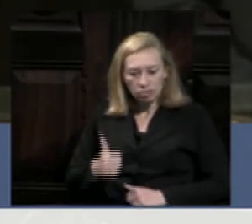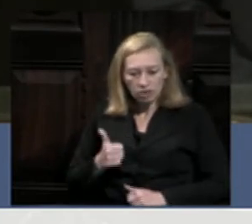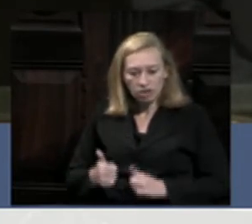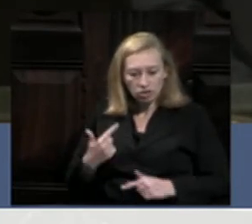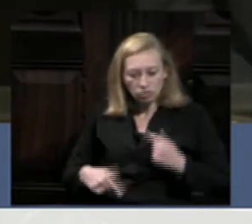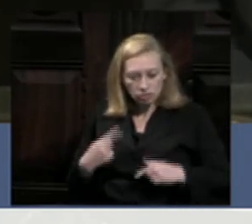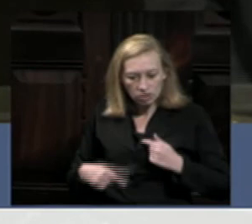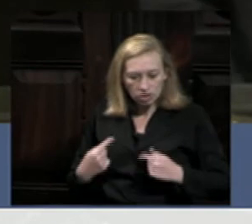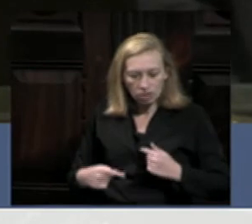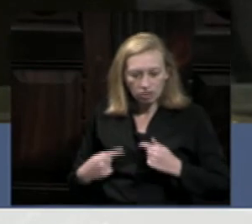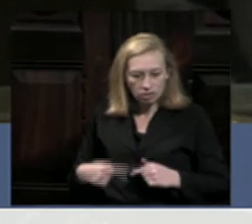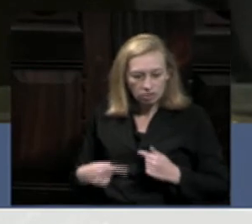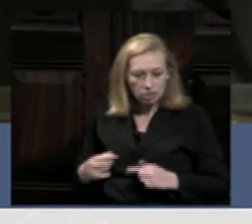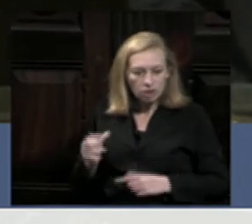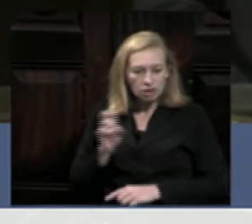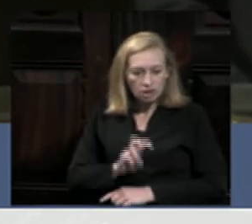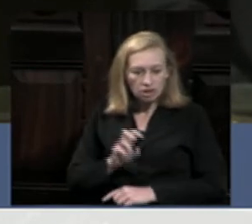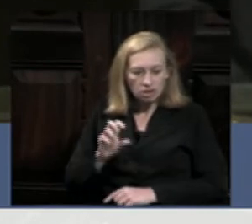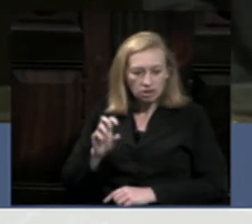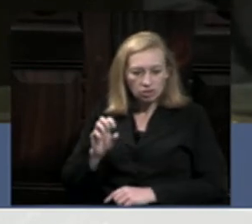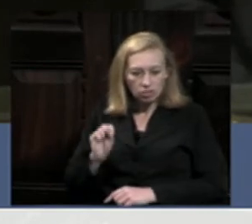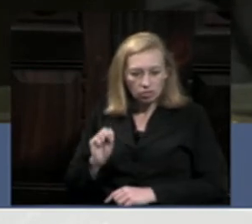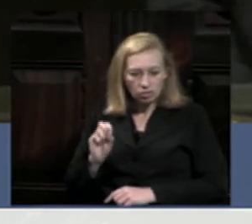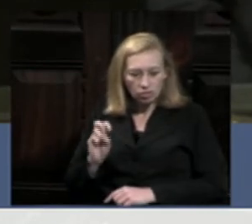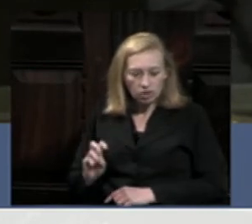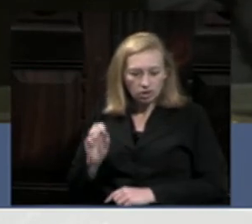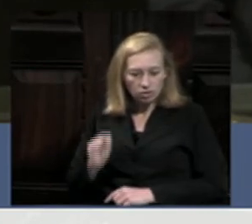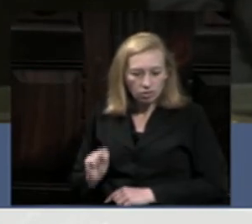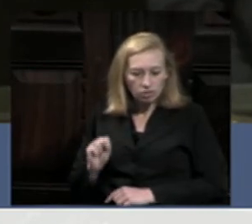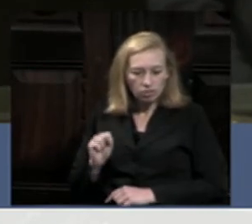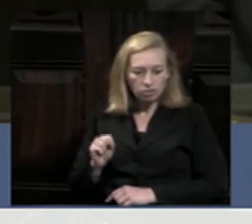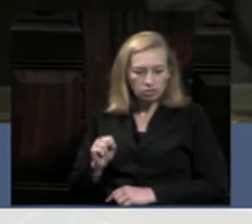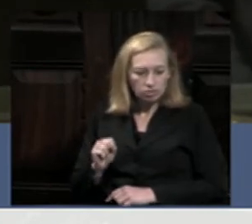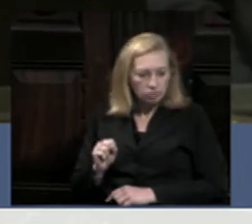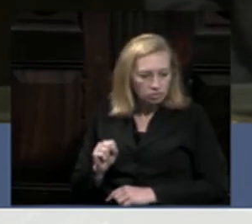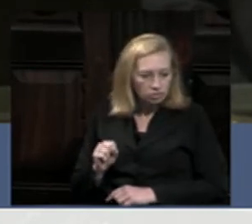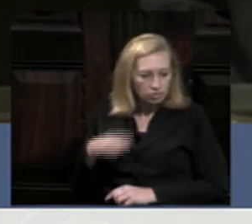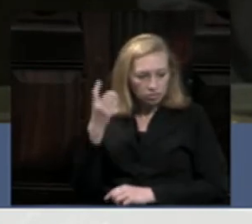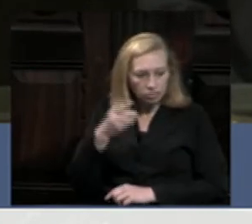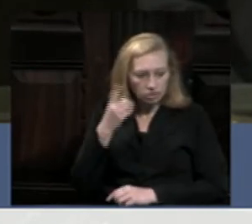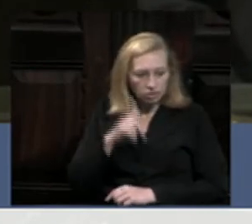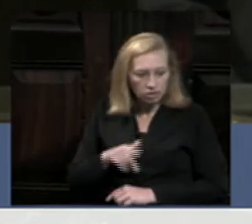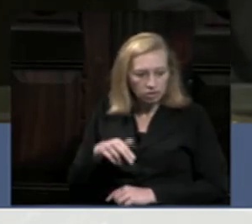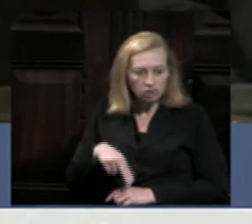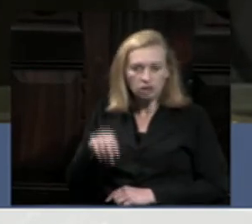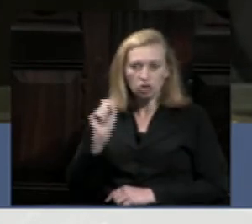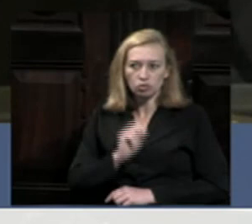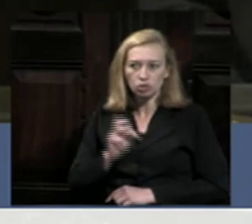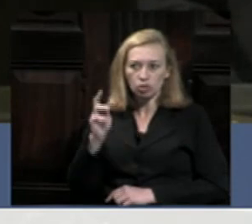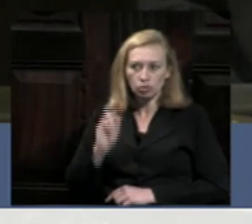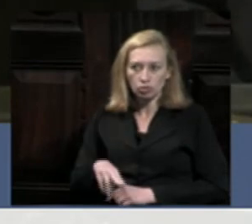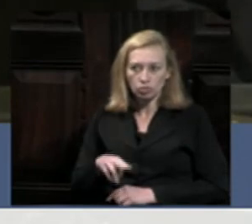de lei número 2578-2013, de autoria do deputado Nilton Salomão.